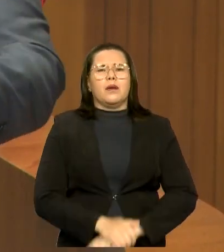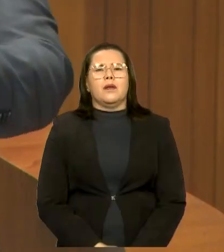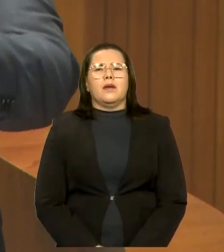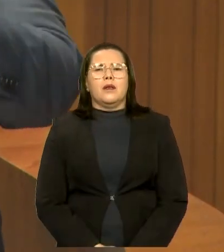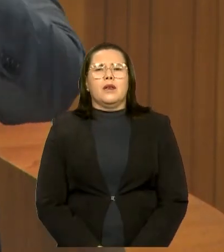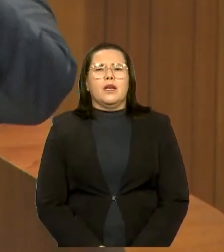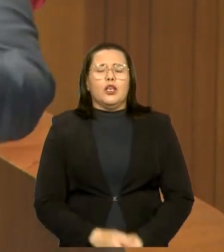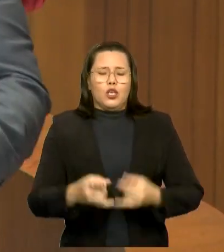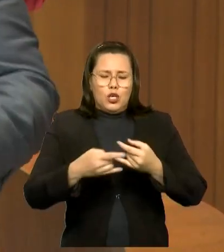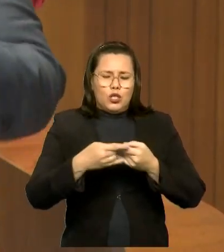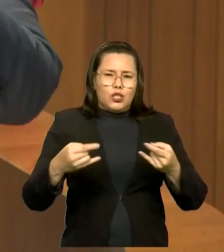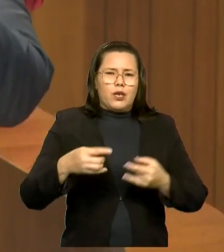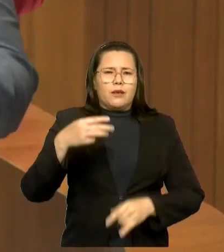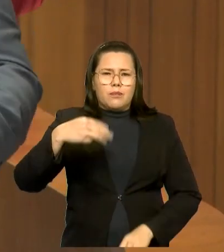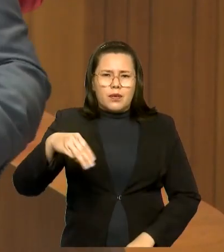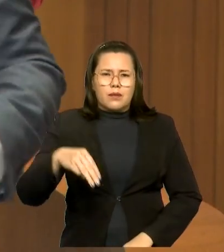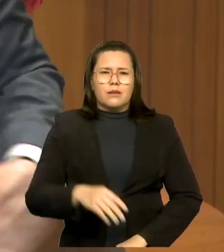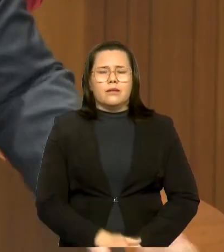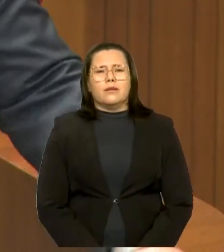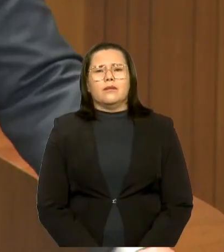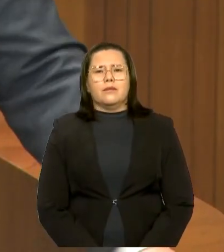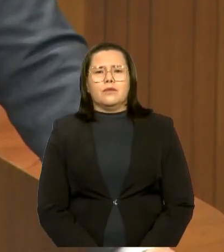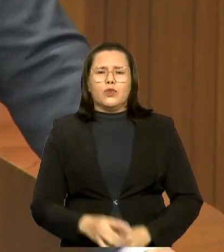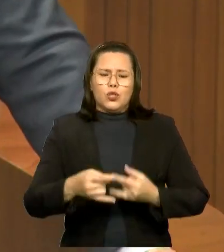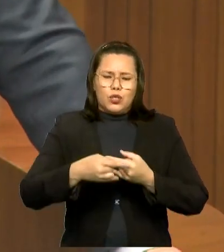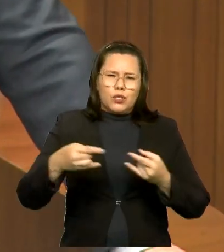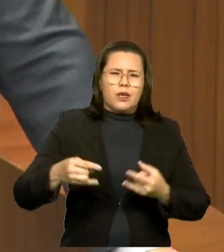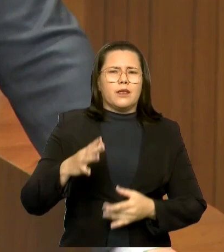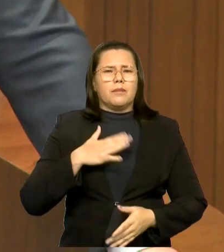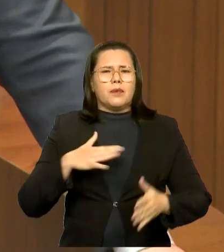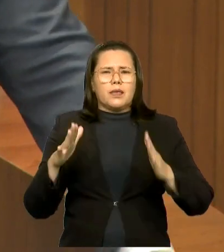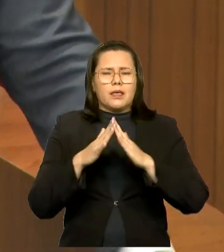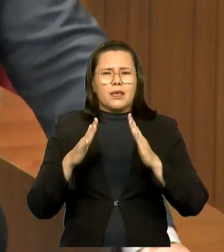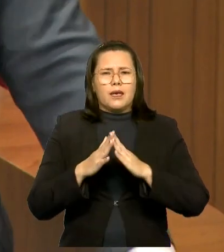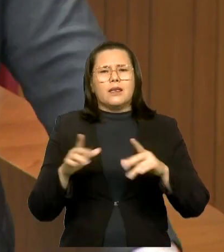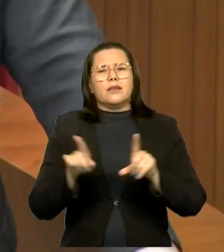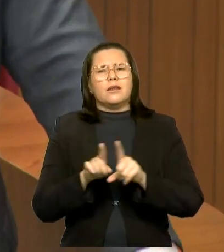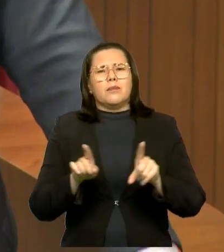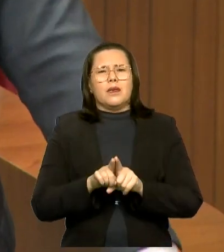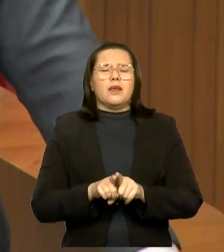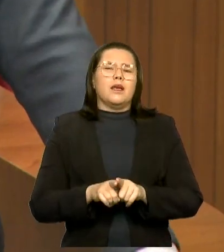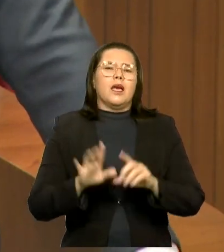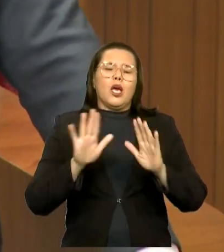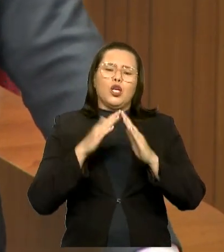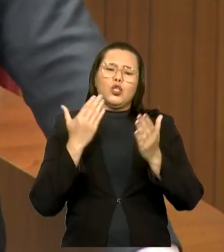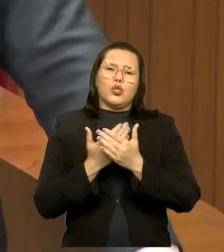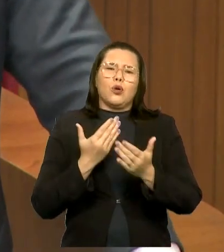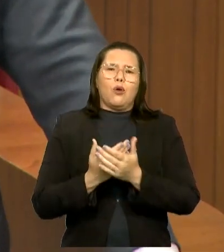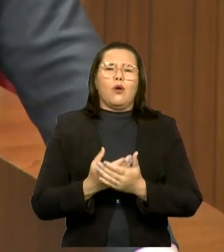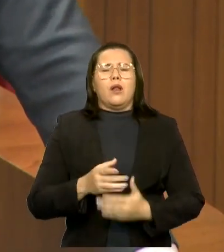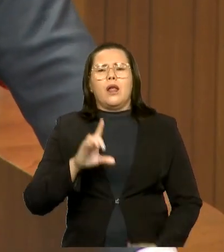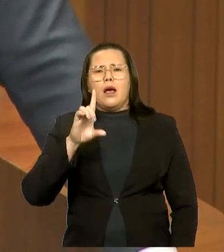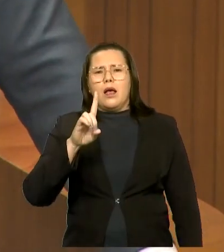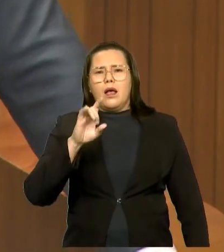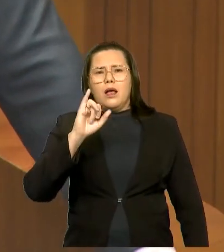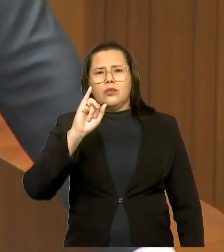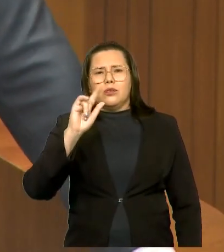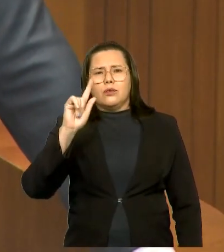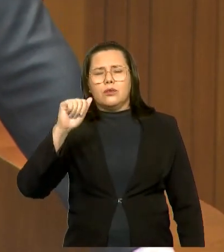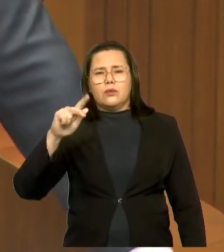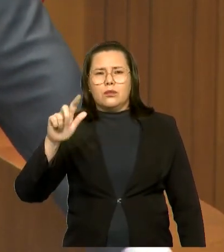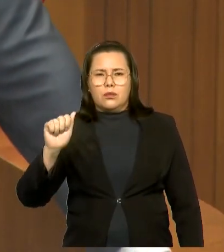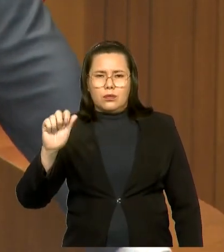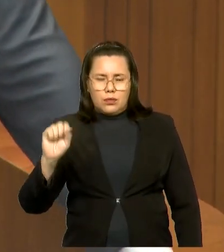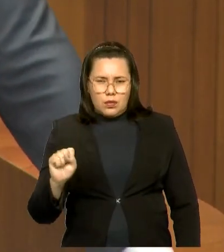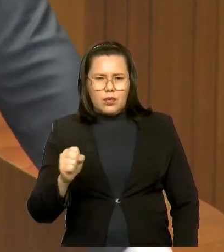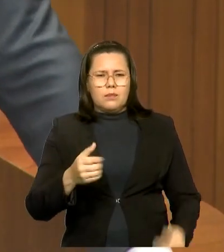tivemos as centenas de escolas dignas que foram inauguradas pelo governador Flávio Dino, seja na rede pública